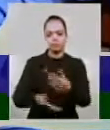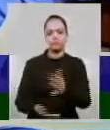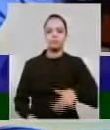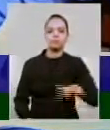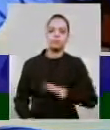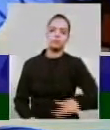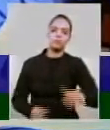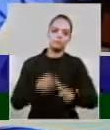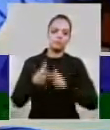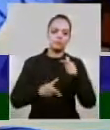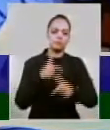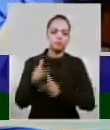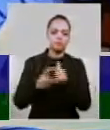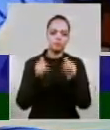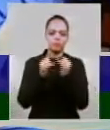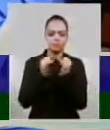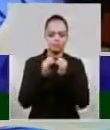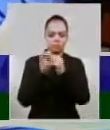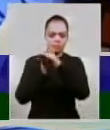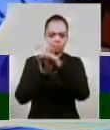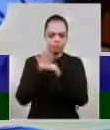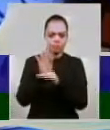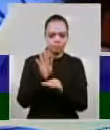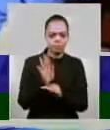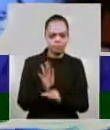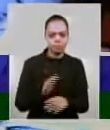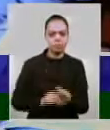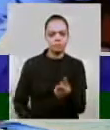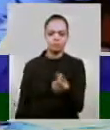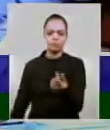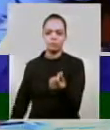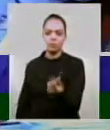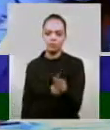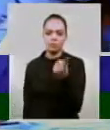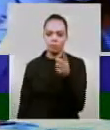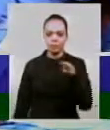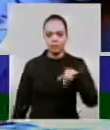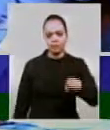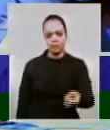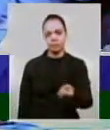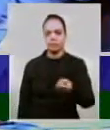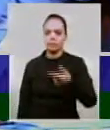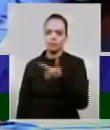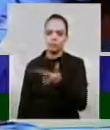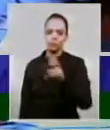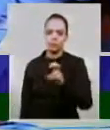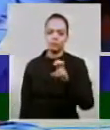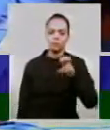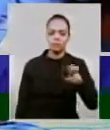e Trabalho às entidades que menciona, no valor de